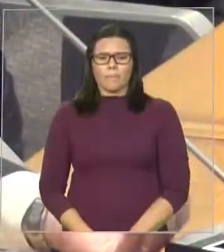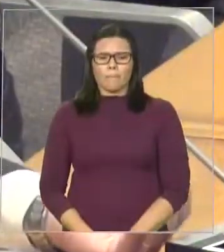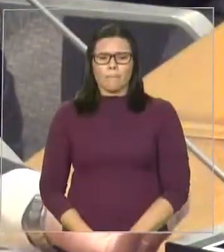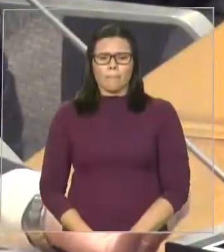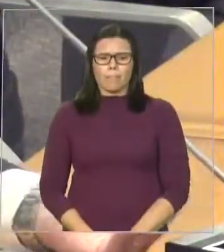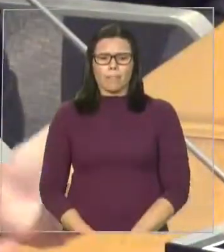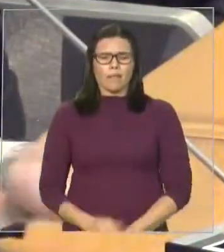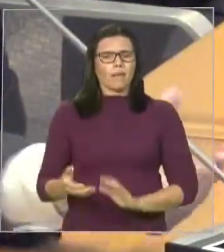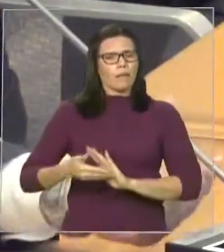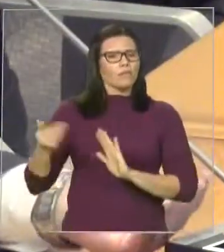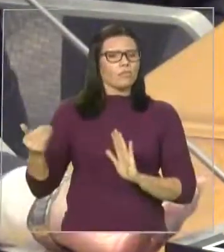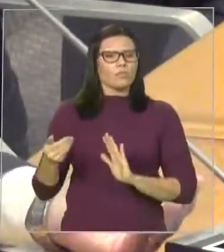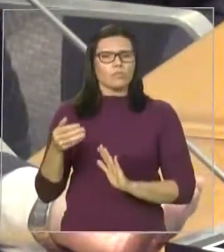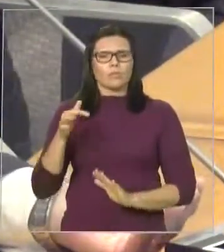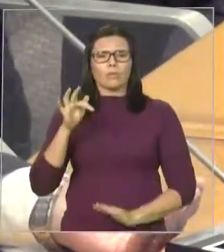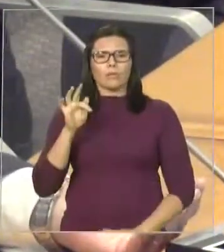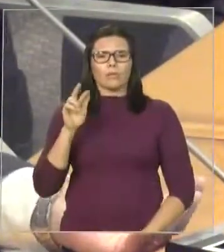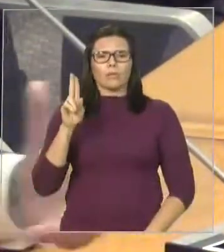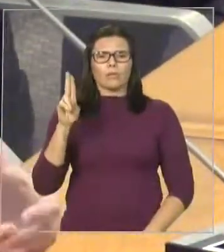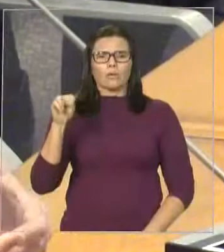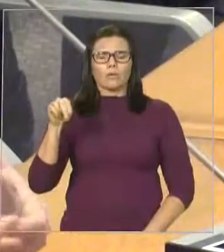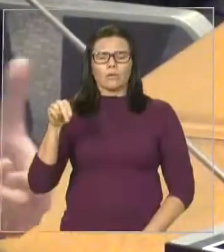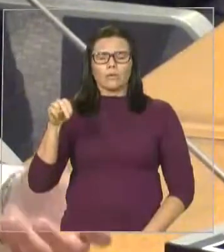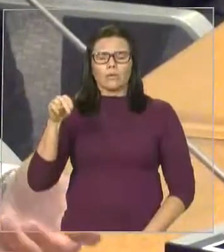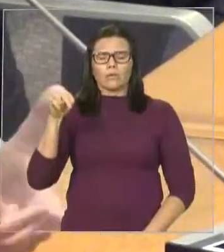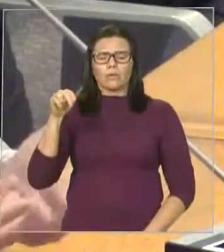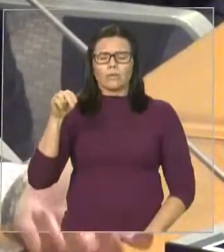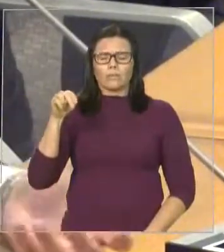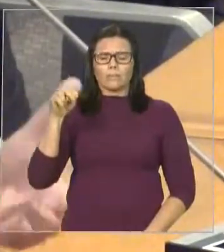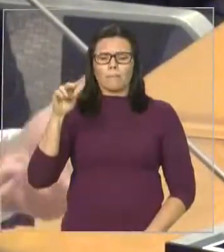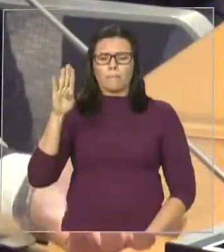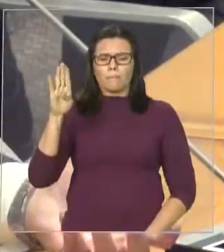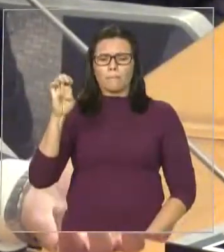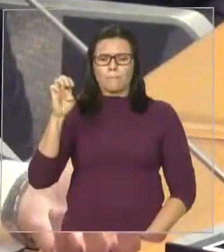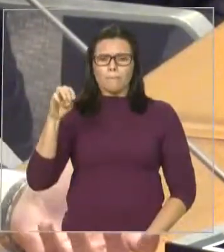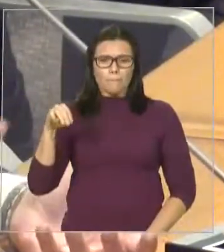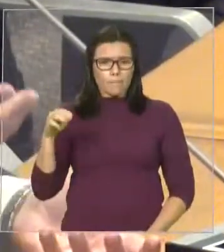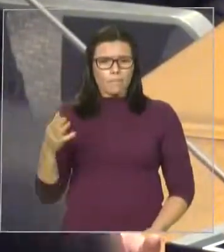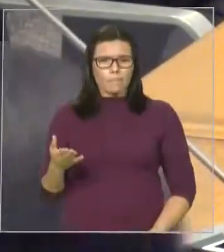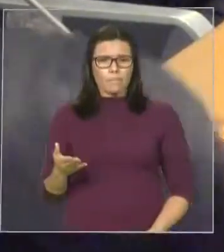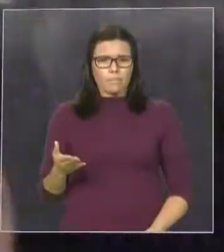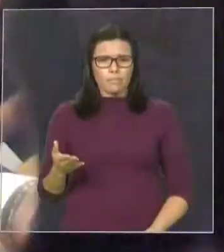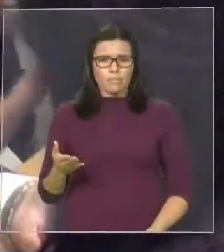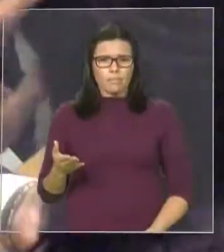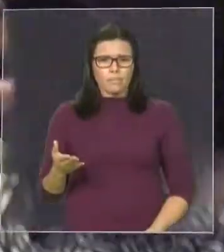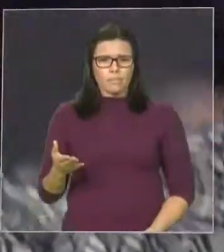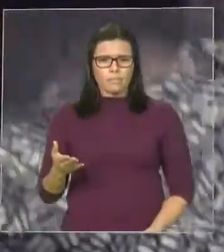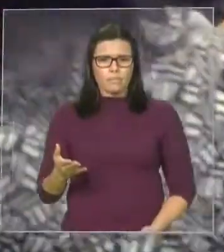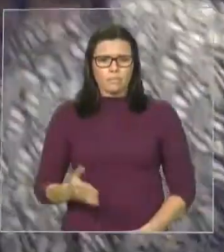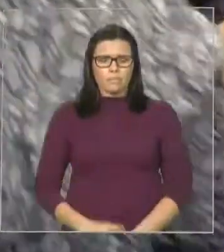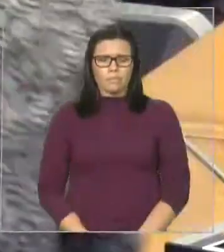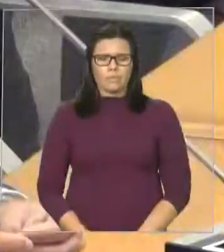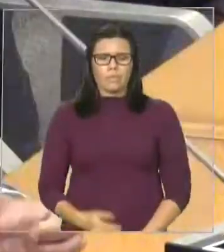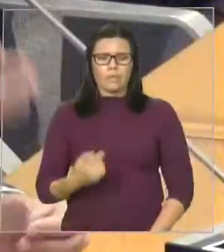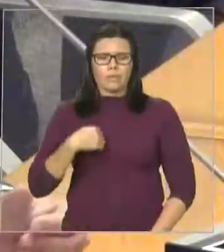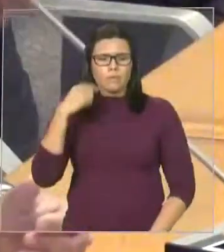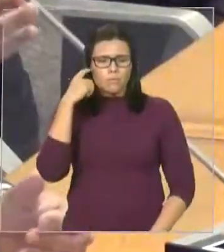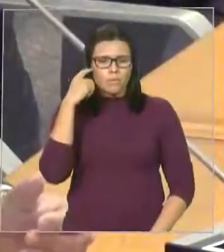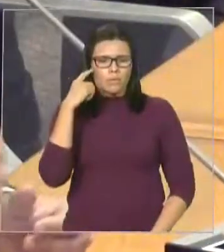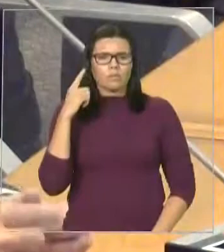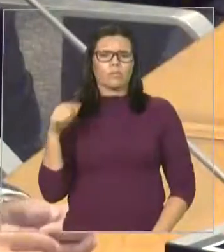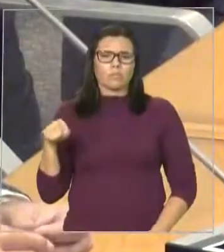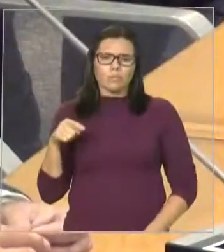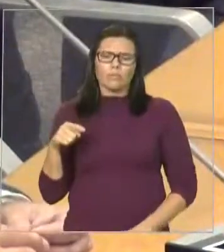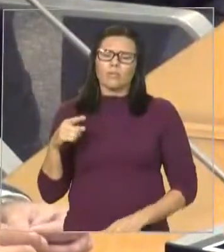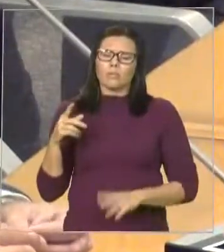do FUNBEM. Qual é a lógica? Eu acho que falta conversa, diálogo, para poder reconhecer que esse projeto pode ser aprimorado. E Vossa Excelência